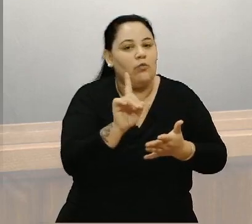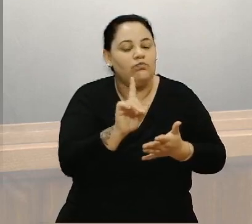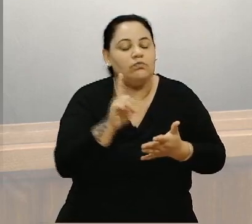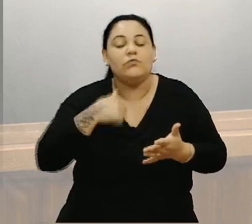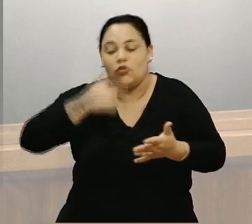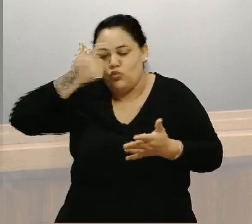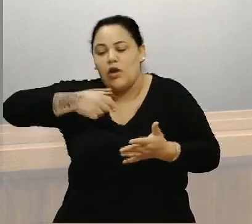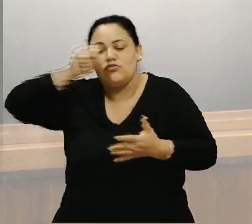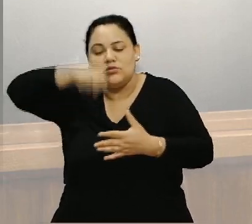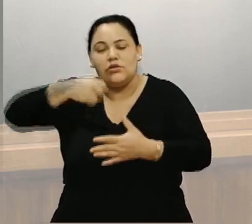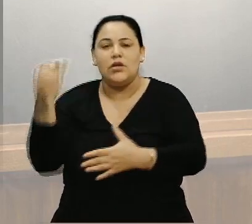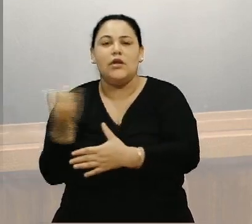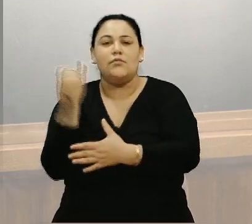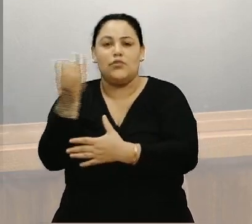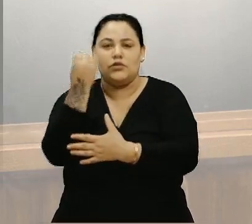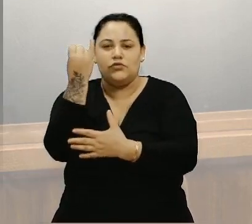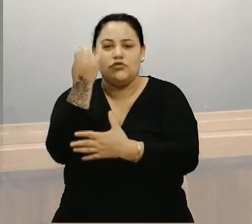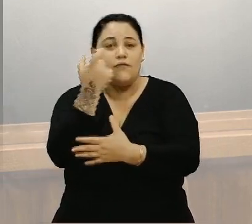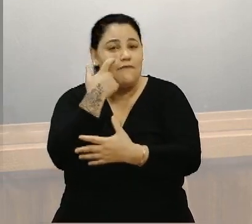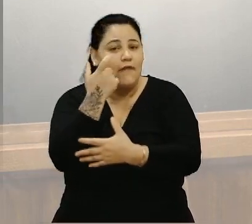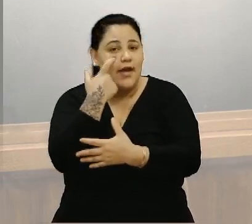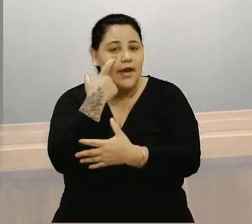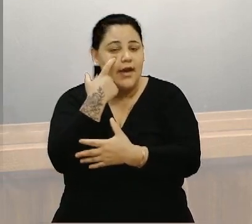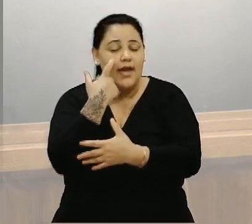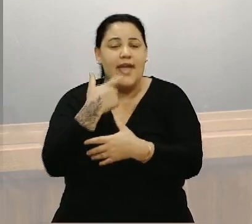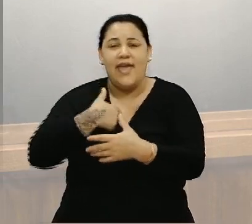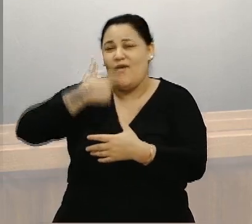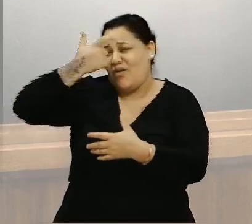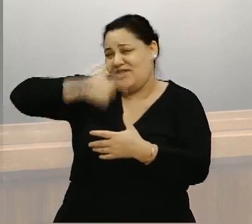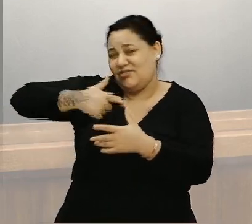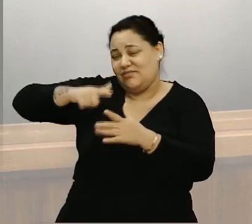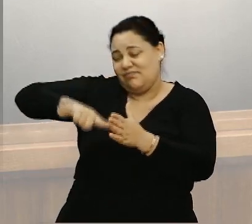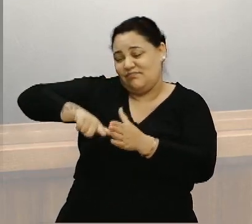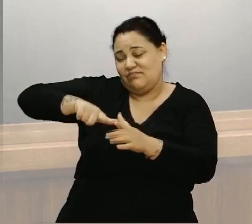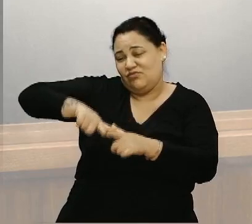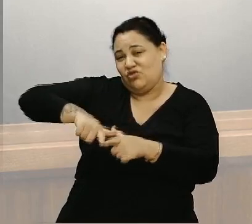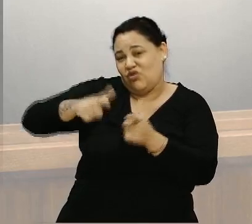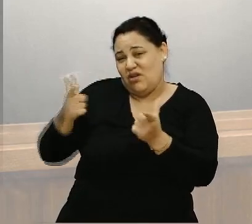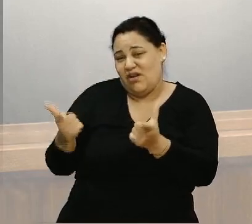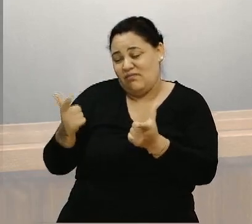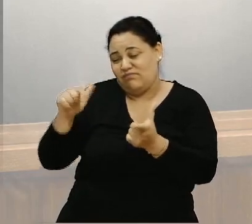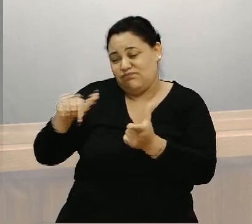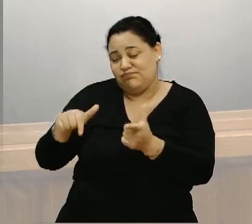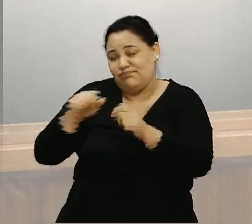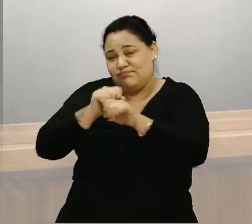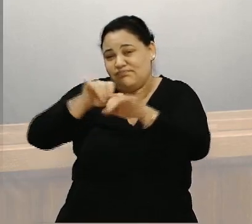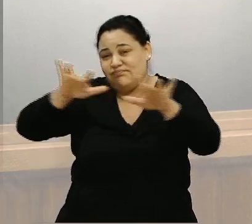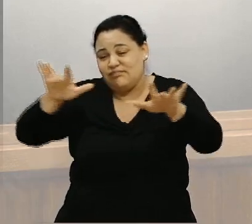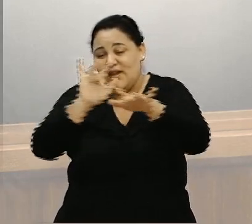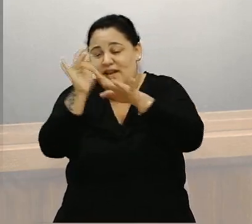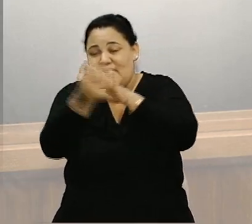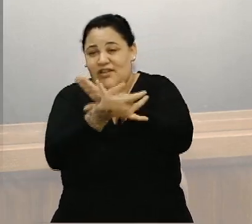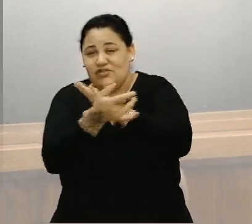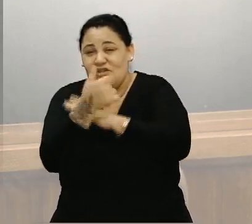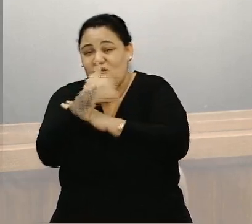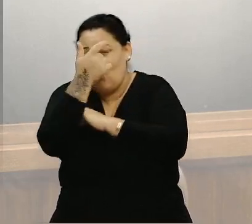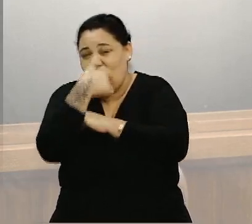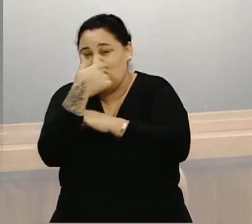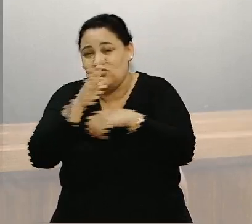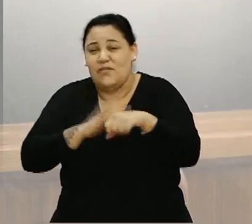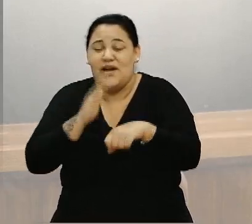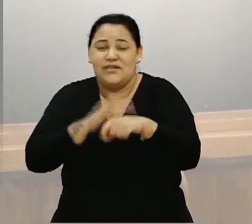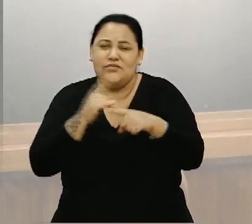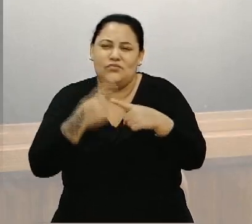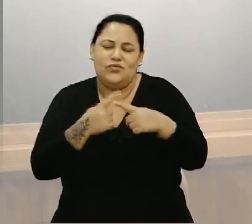isso. Esta charge, ela talvez viralizou mais, porque as pessoas